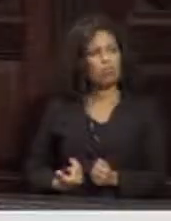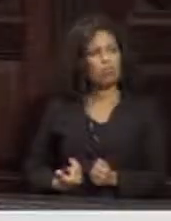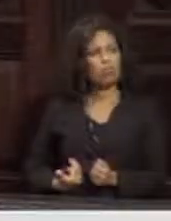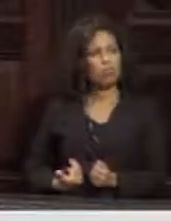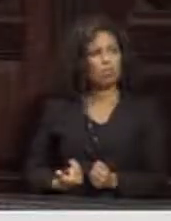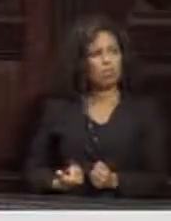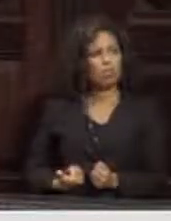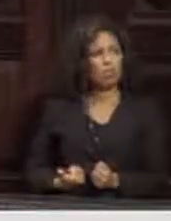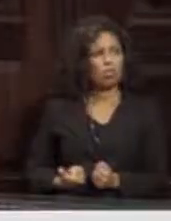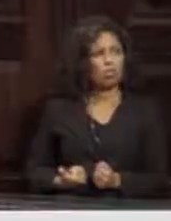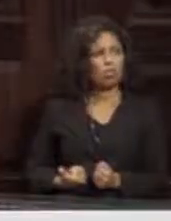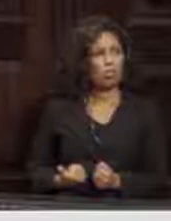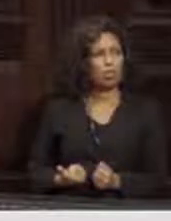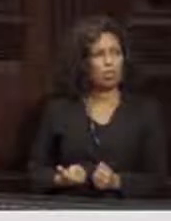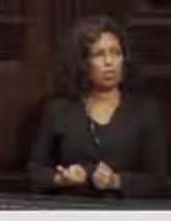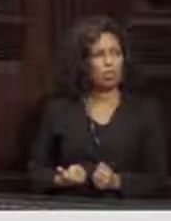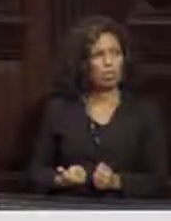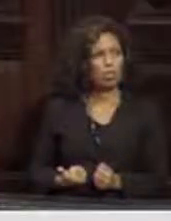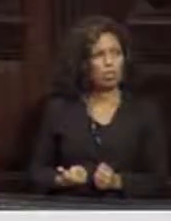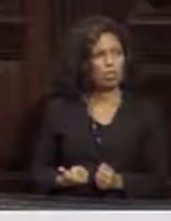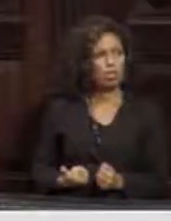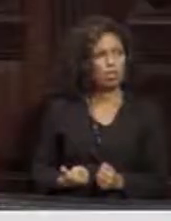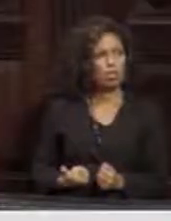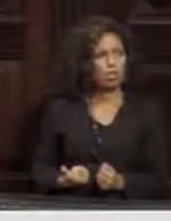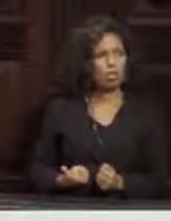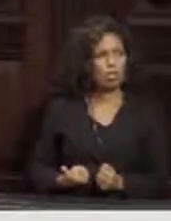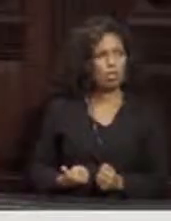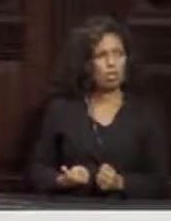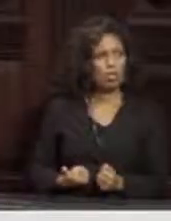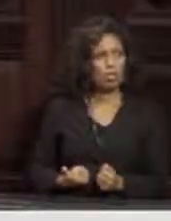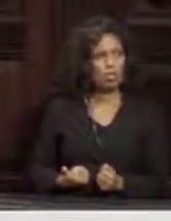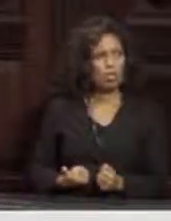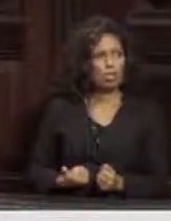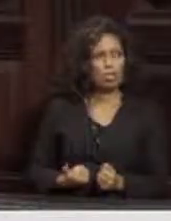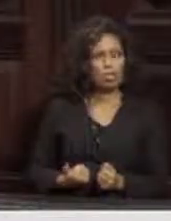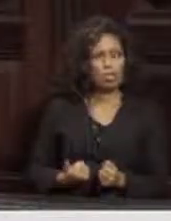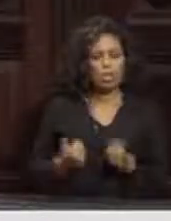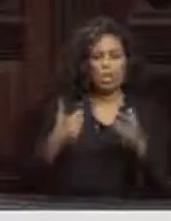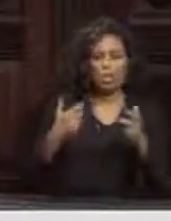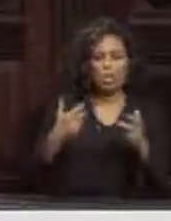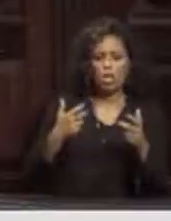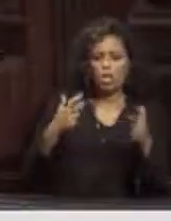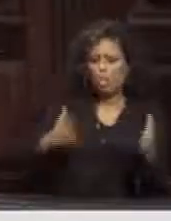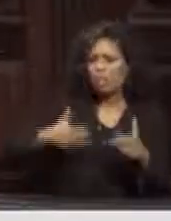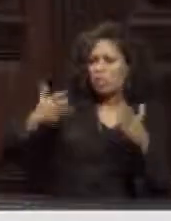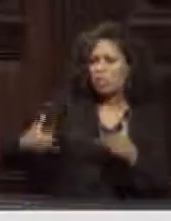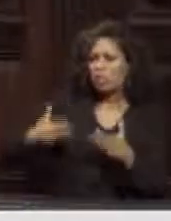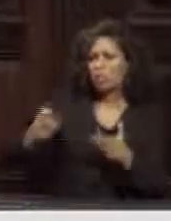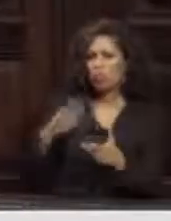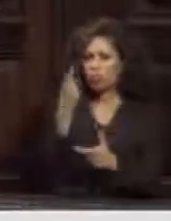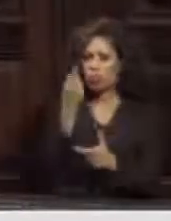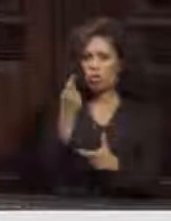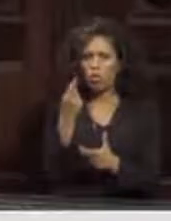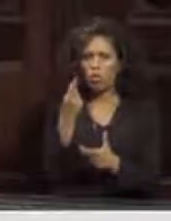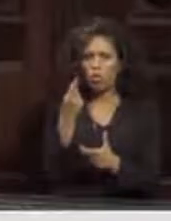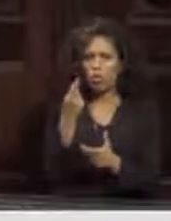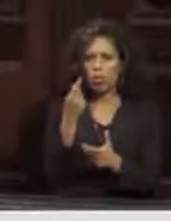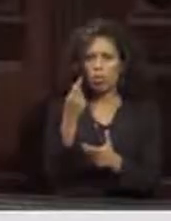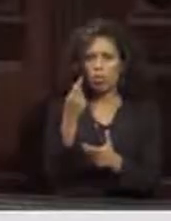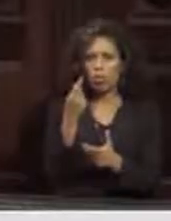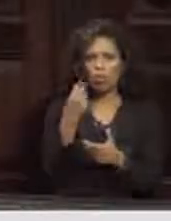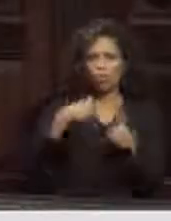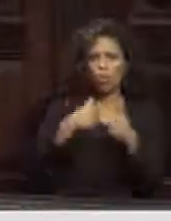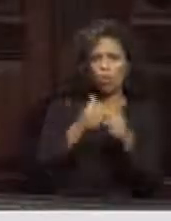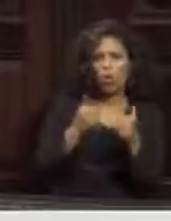de caixa, quer operar uma série de alterações na área de transporte. Teve uma audiência pública onde ele